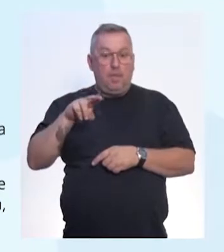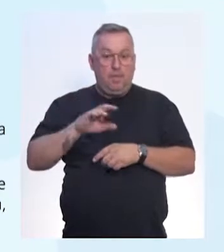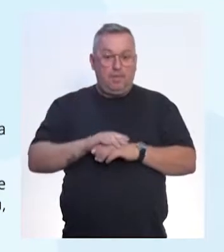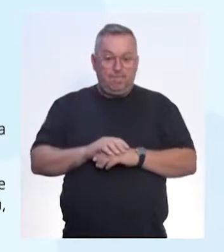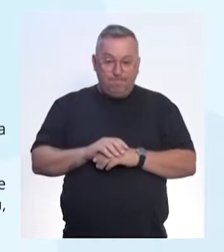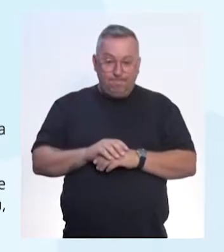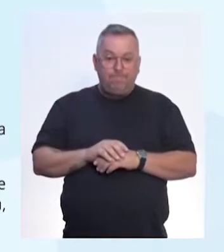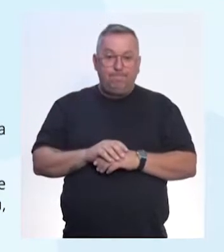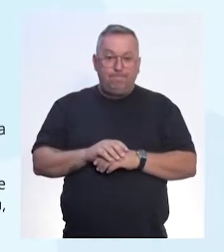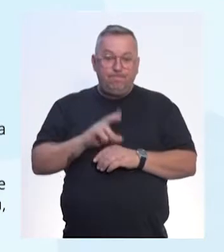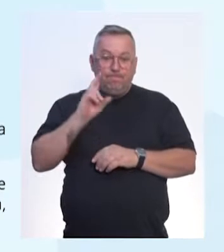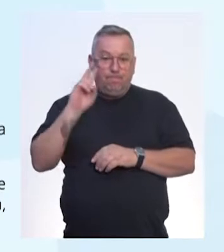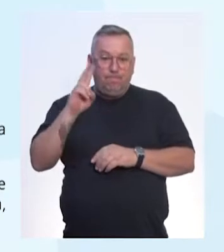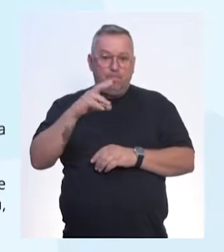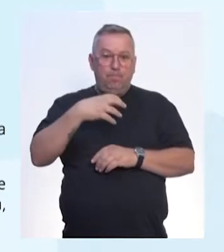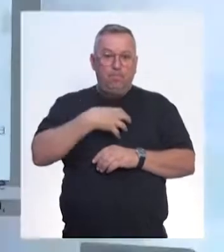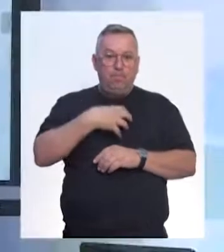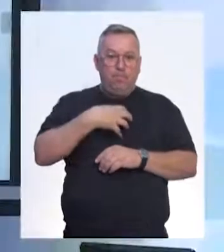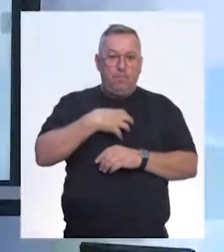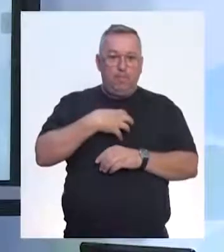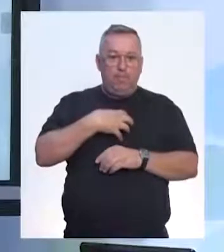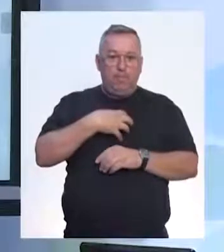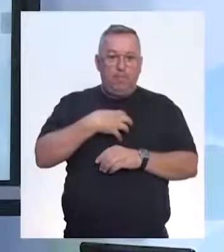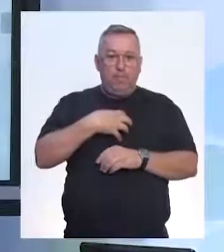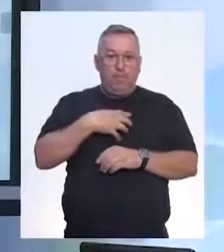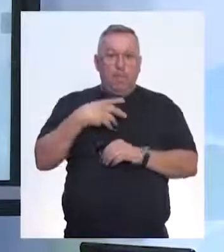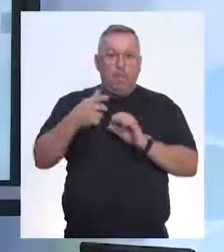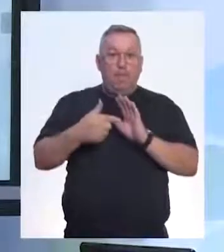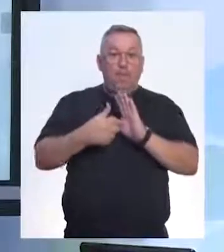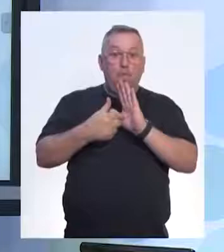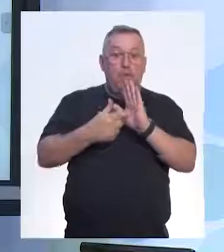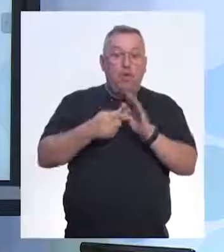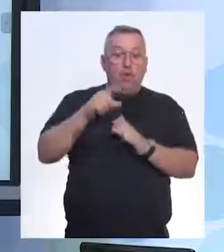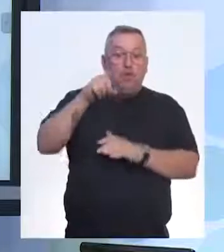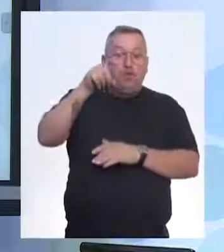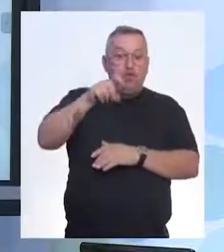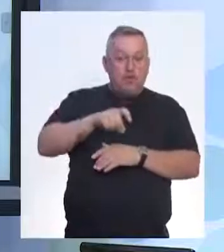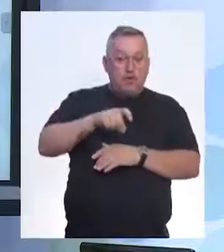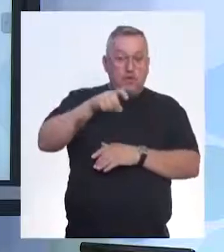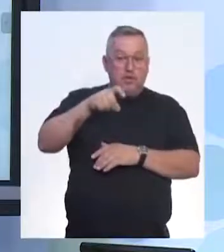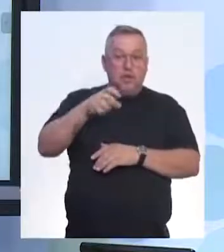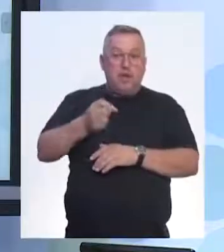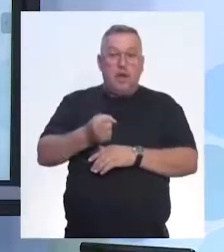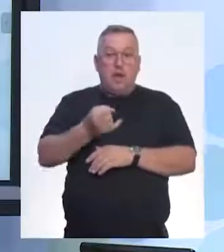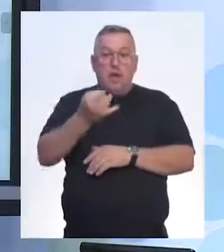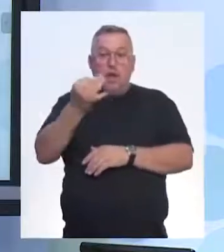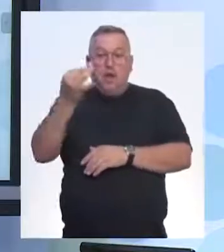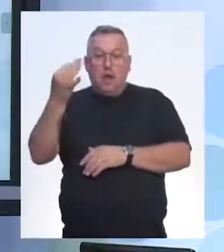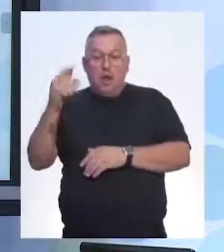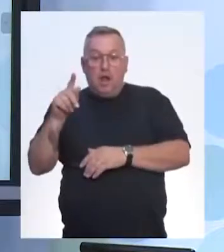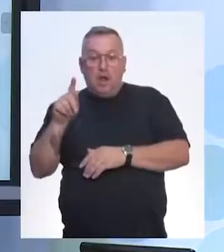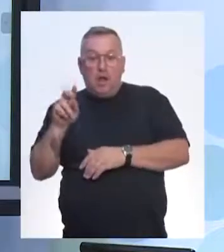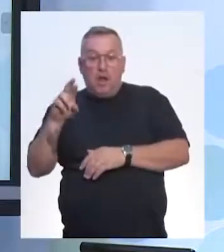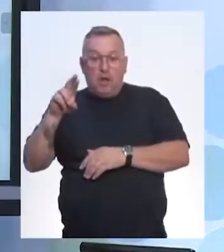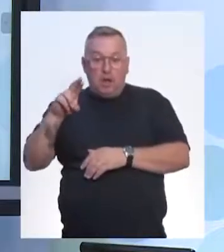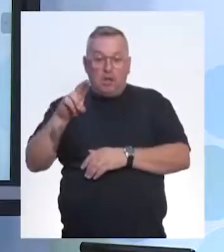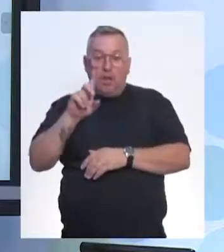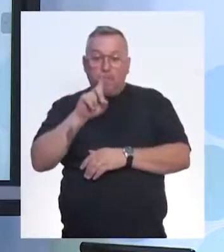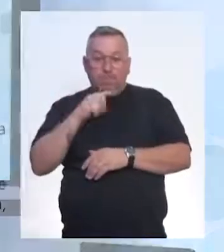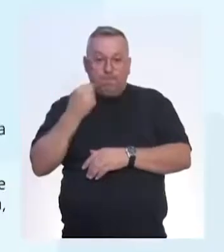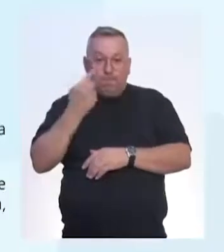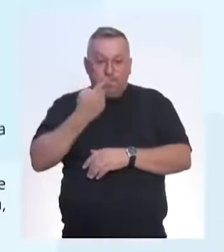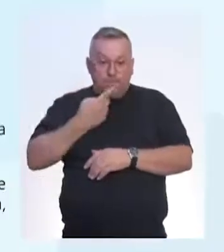gramas. Agora, olha a situação. Indicando por X a quantidade de gramas de sorvete